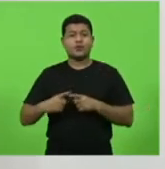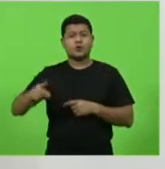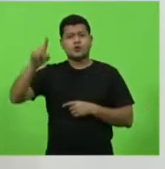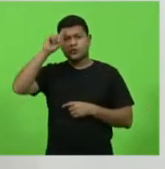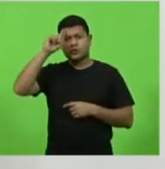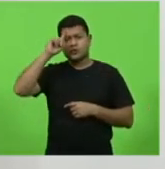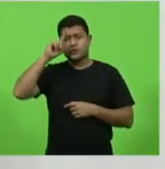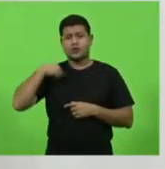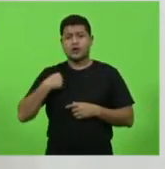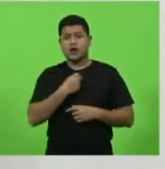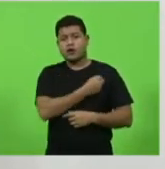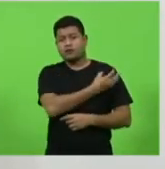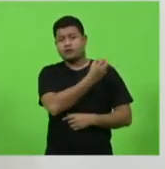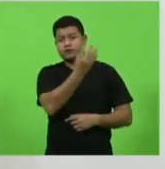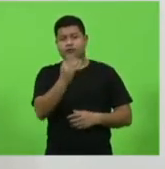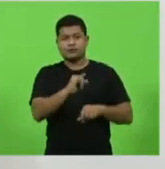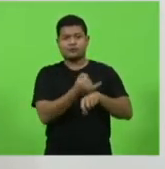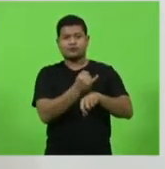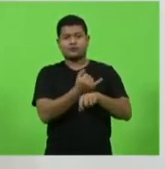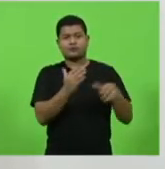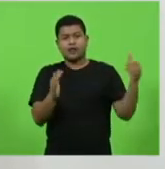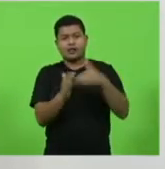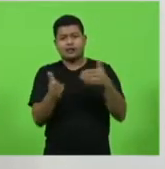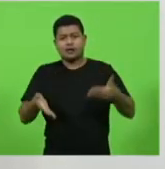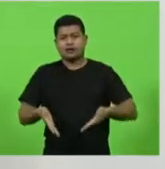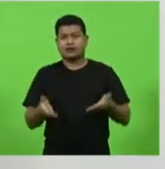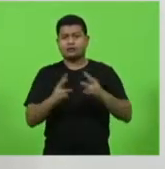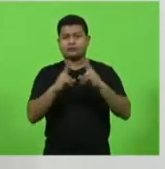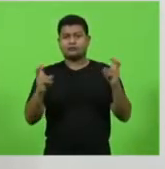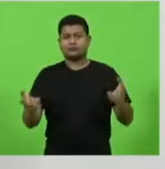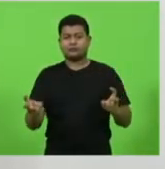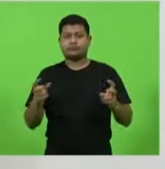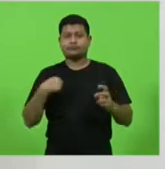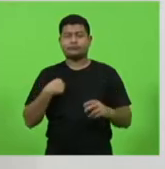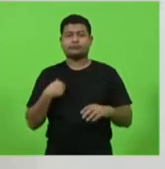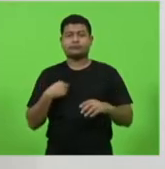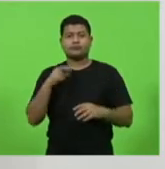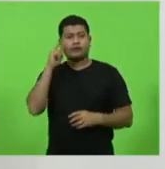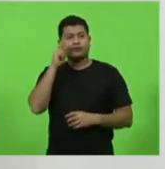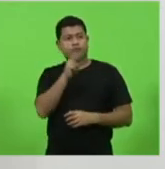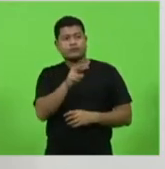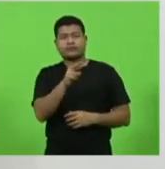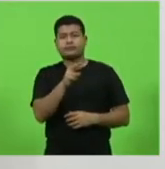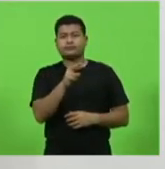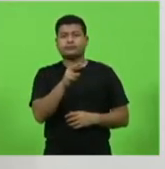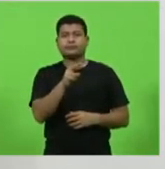Joinville para Florianópolis, eu passo o deputado Silvio ali na frente